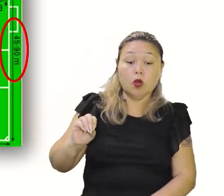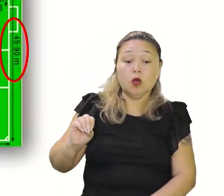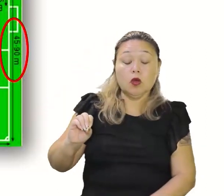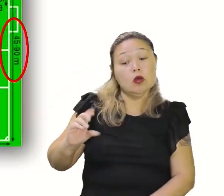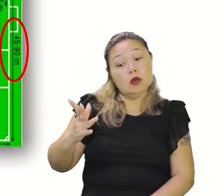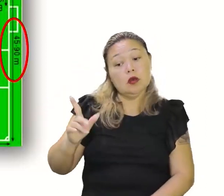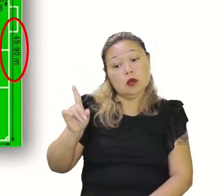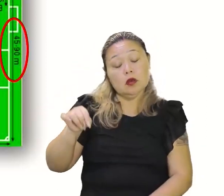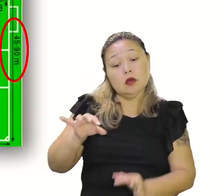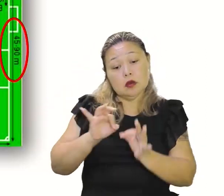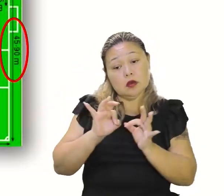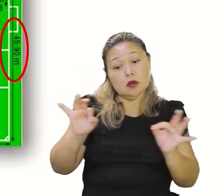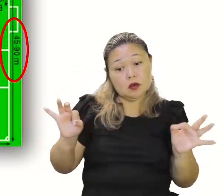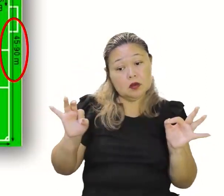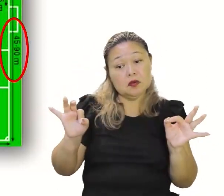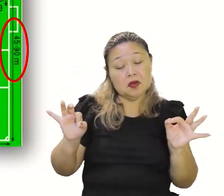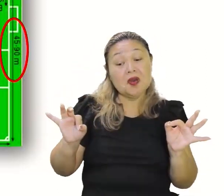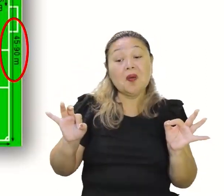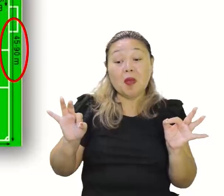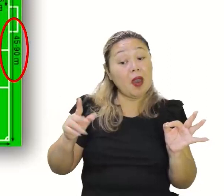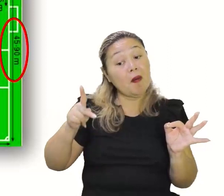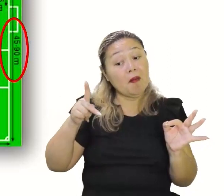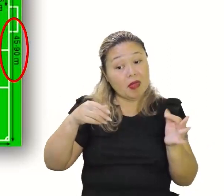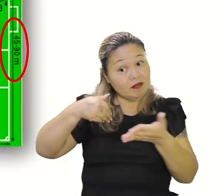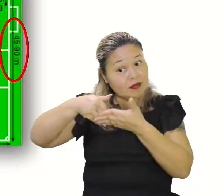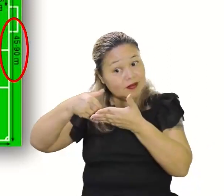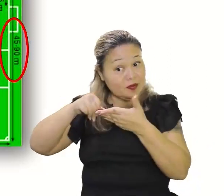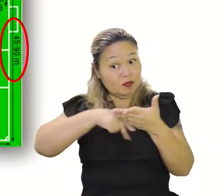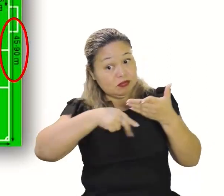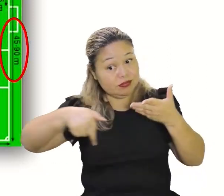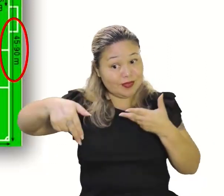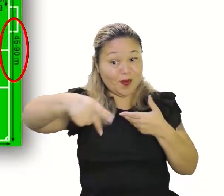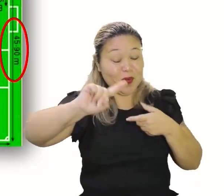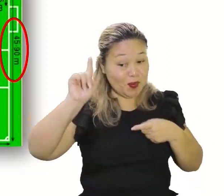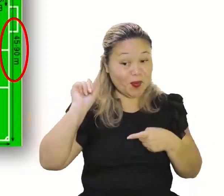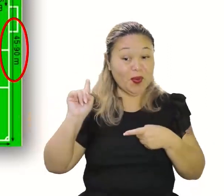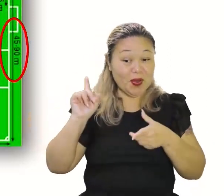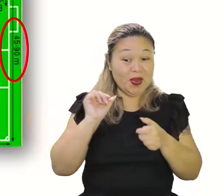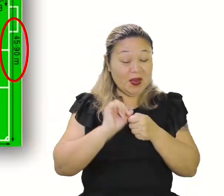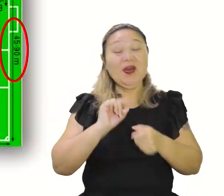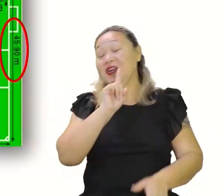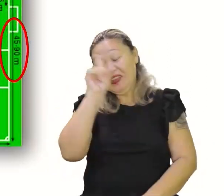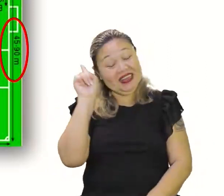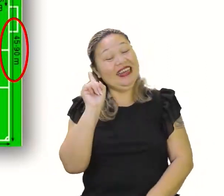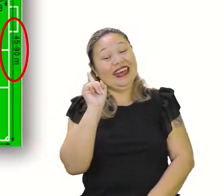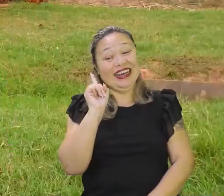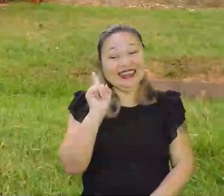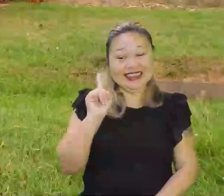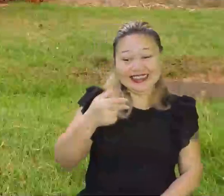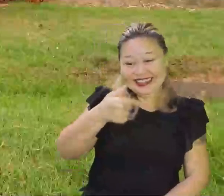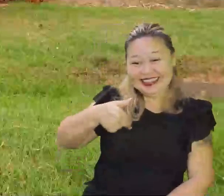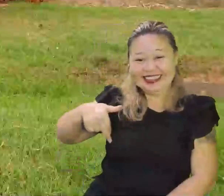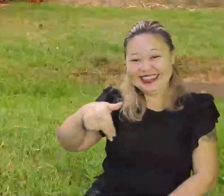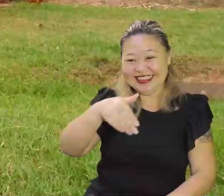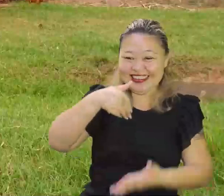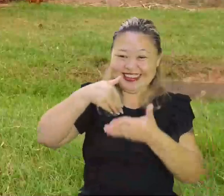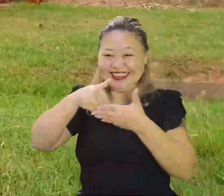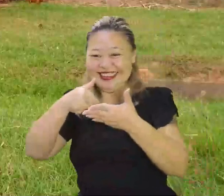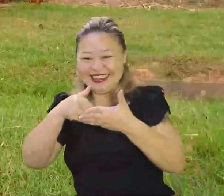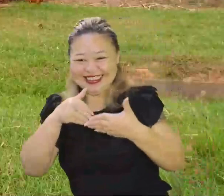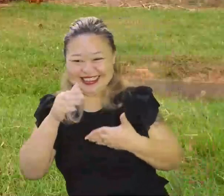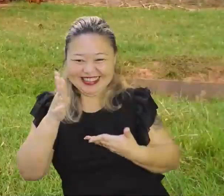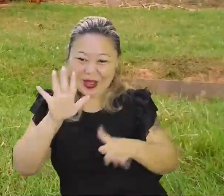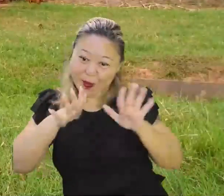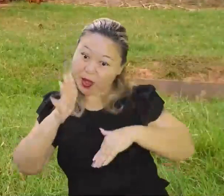Isso, não, pelada não, por favor, tá? Eu jogo futebol, porque eu não sou homem de jogar. Eu jogo futebol